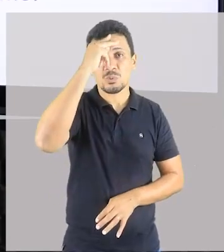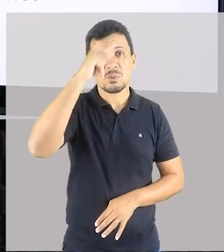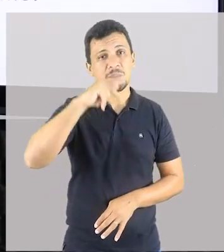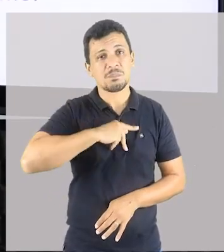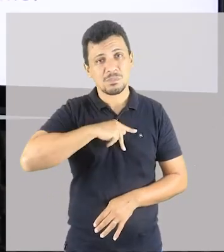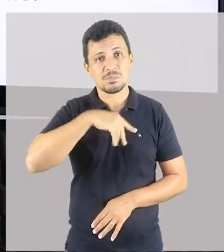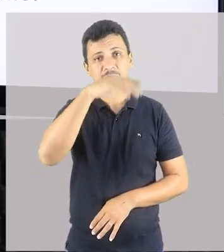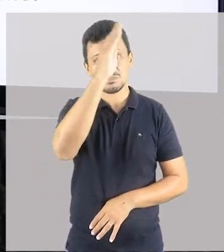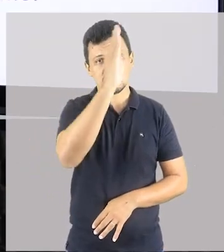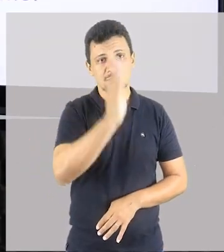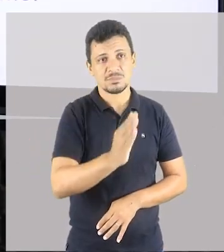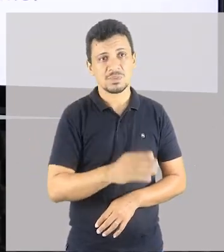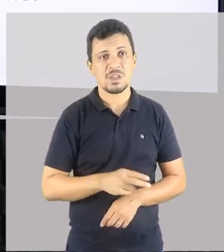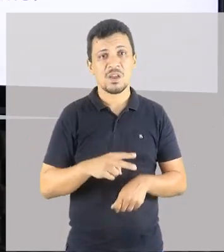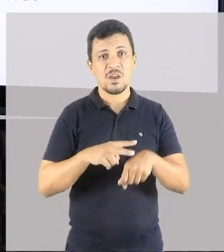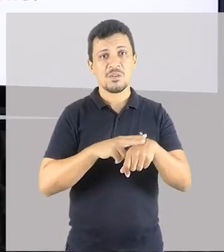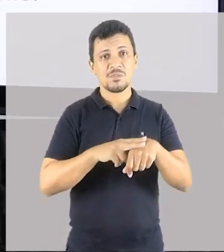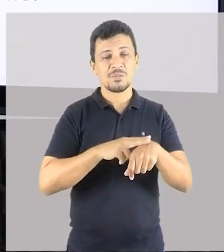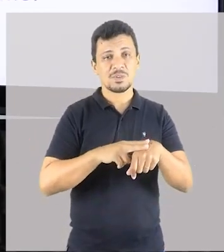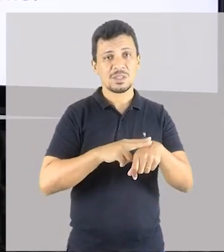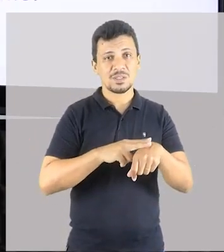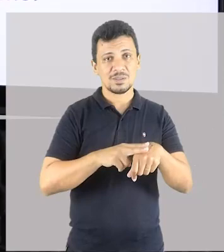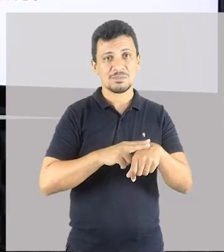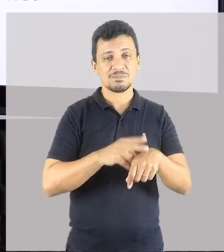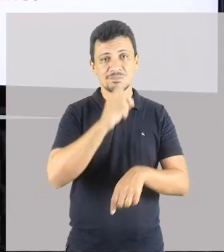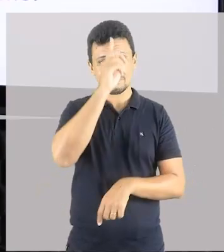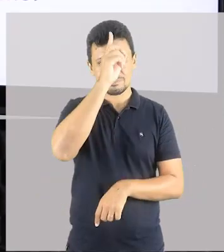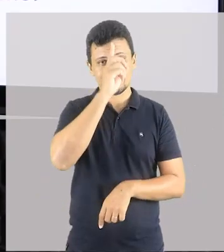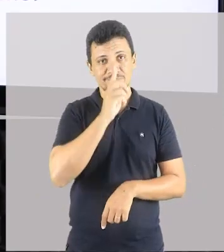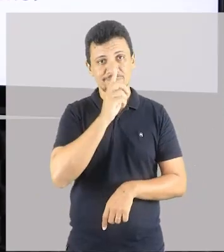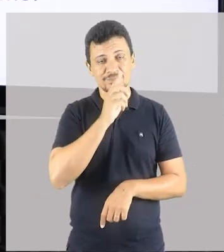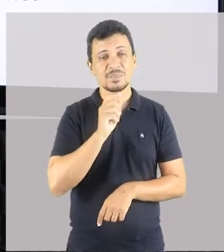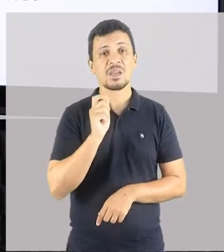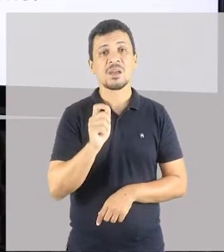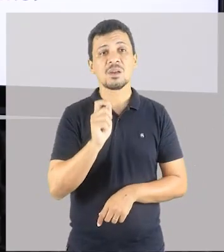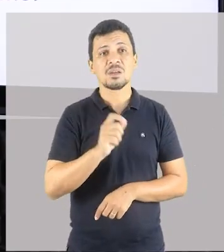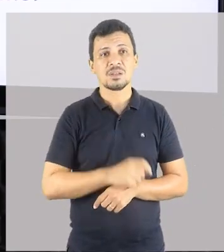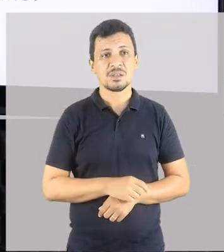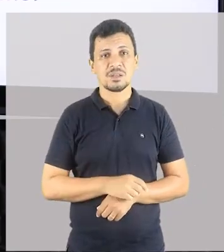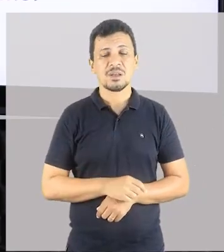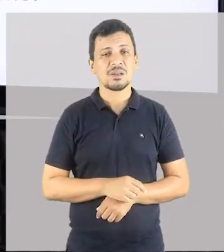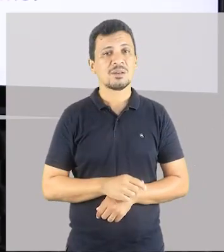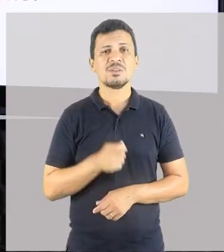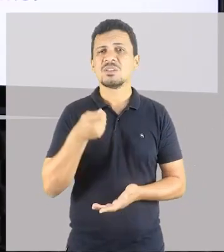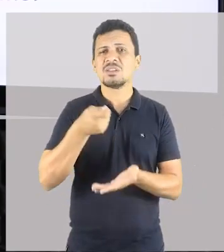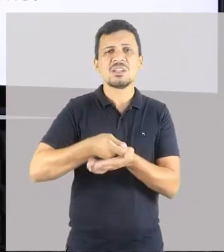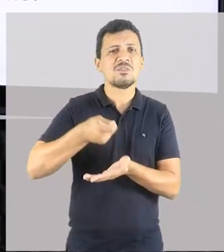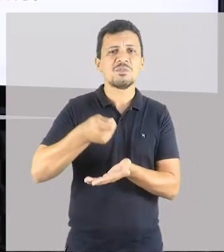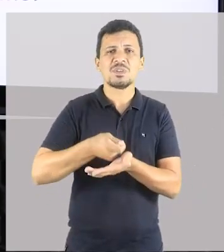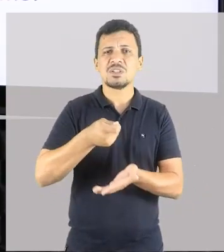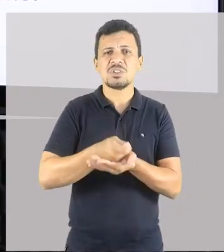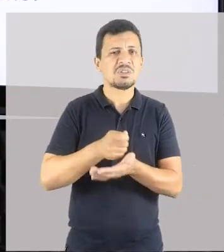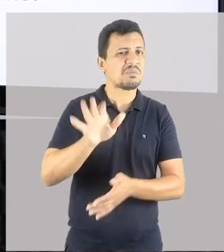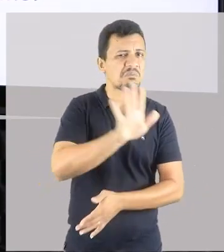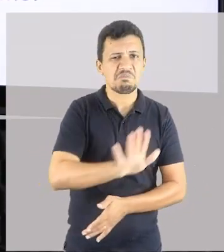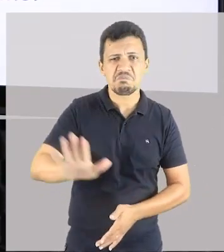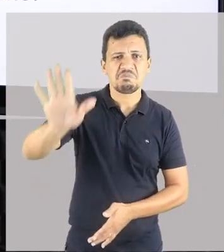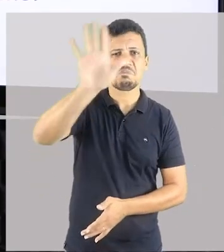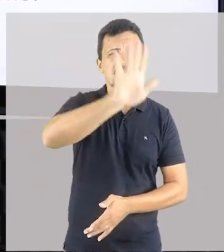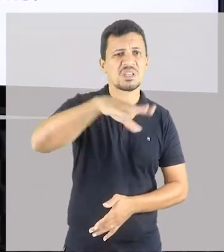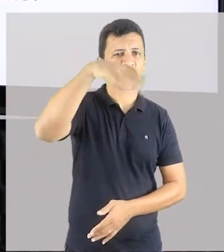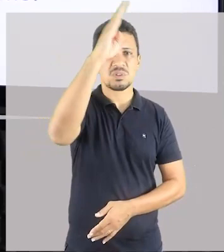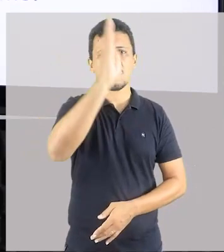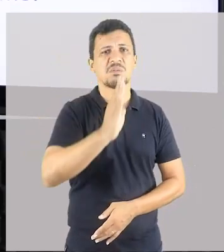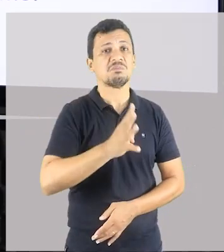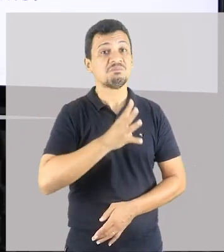verde amarelismo, né? E Anta, eles defendiam o nacionalismo fanista, o nacionalismo exagerado. O fanismo é nesse